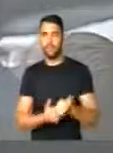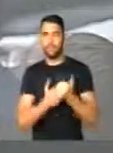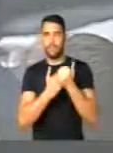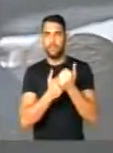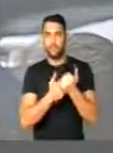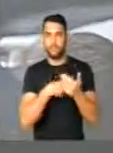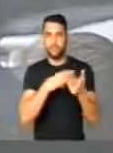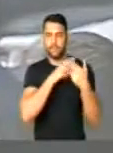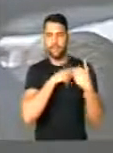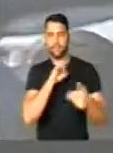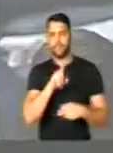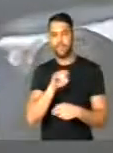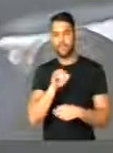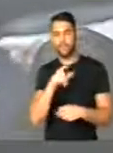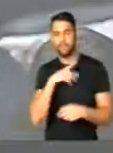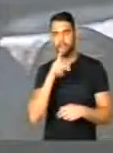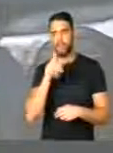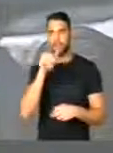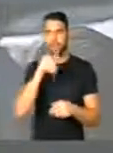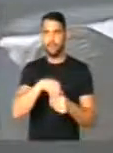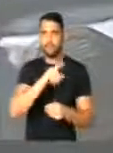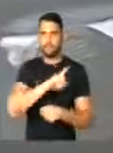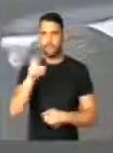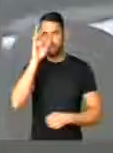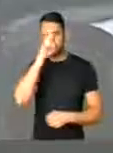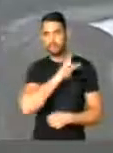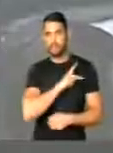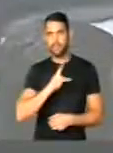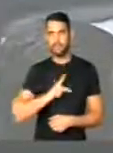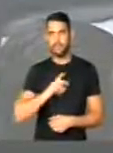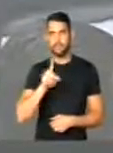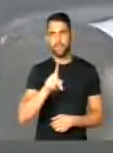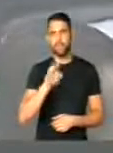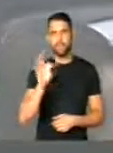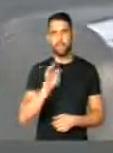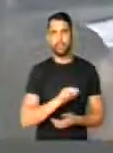favoráveis à responsabilidade solidária. O PT vota não, senhor presidente. PDT. Senhor presidente.